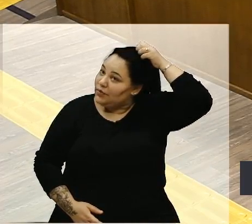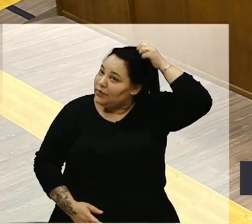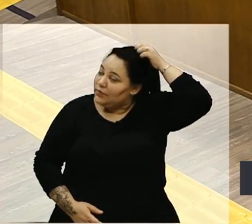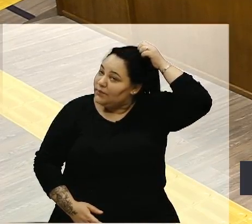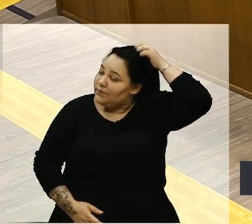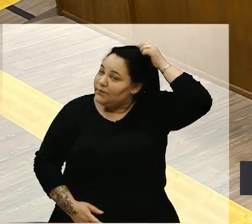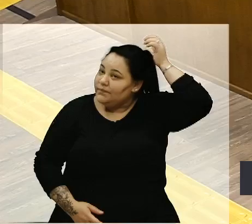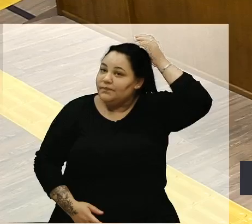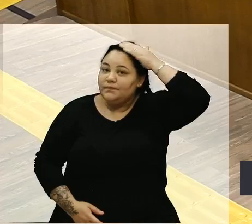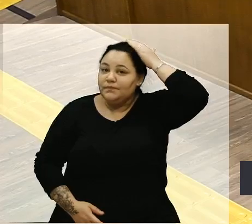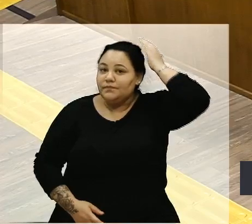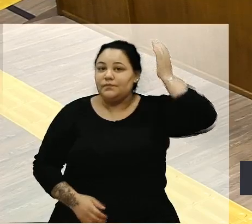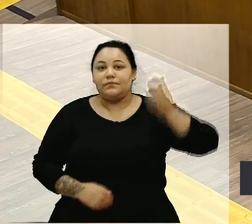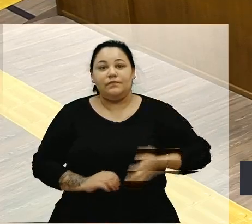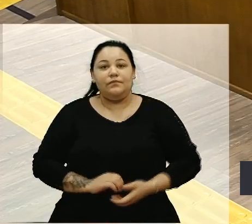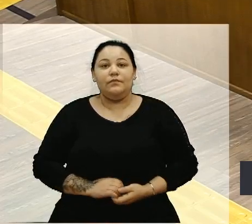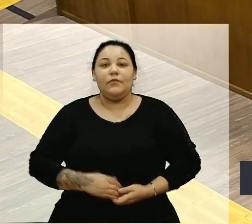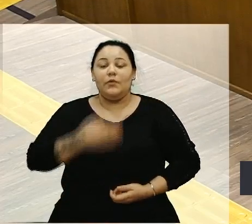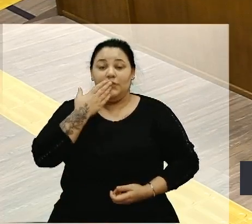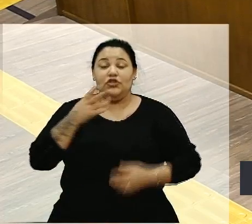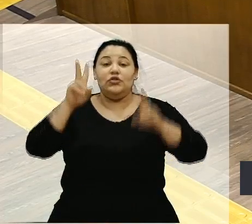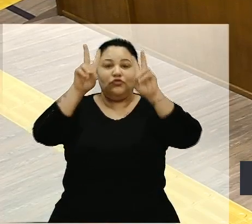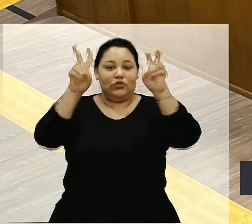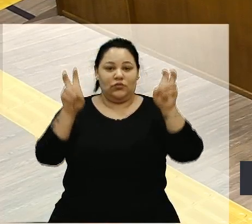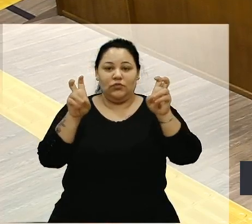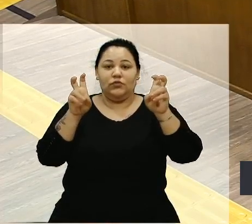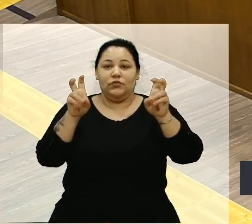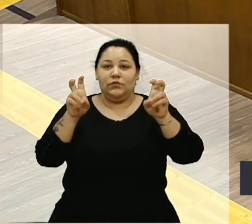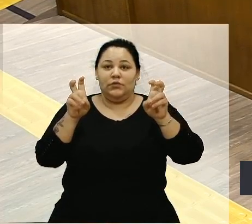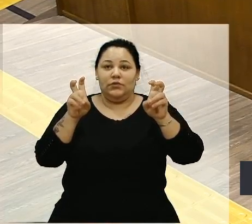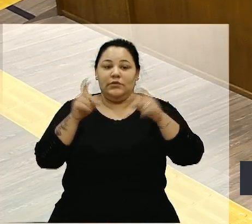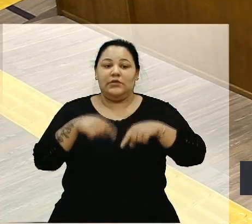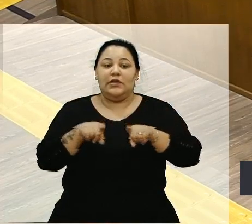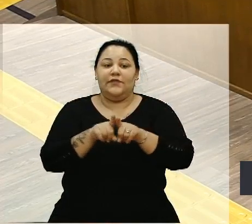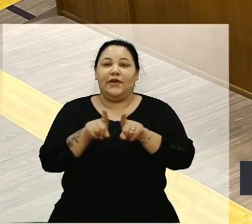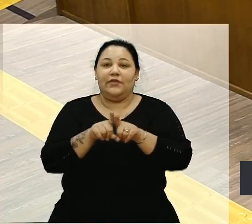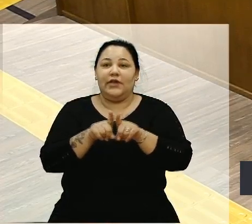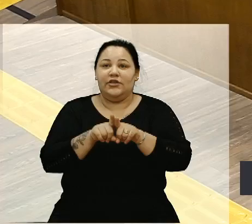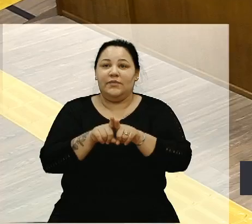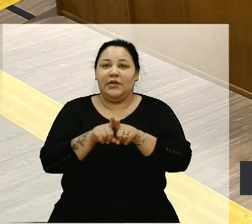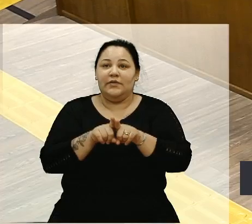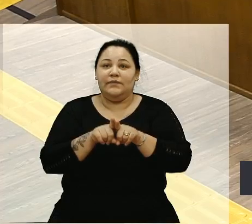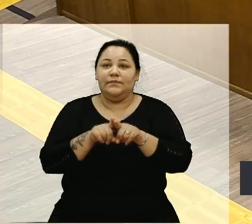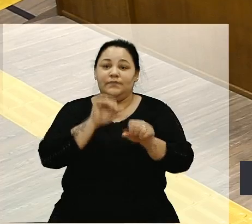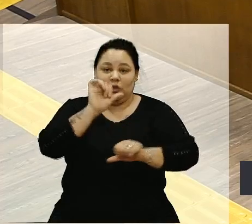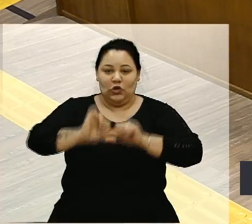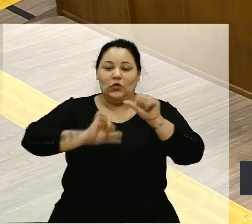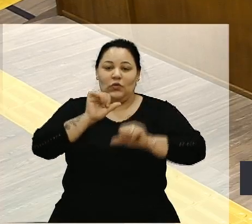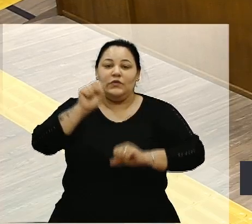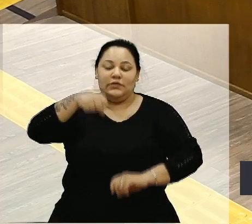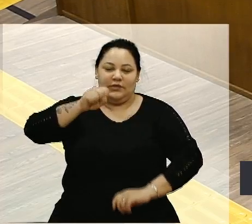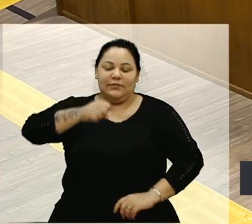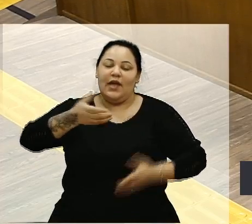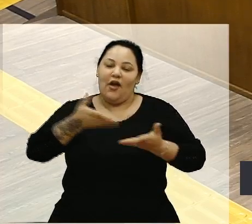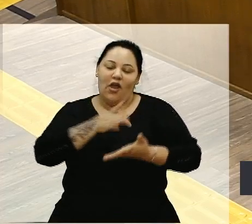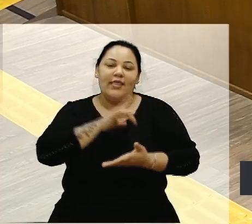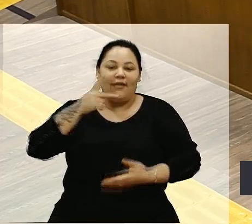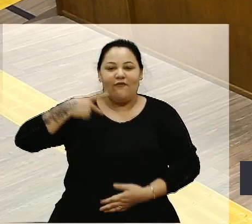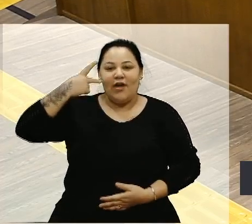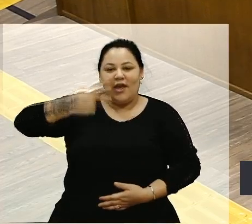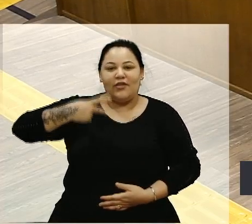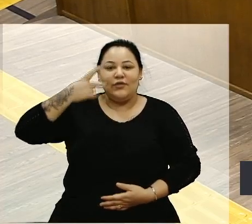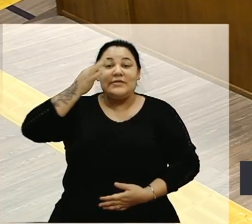a solicitação de inversão de pauta foi aprovada por unanimidade dos vereadores presentes em